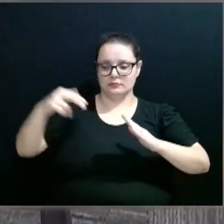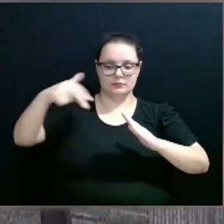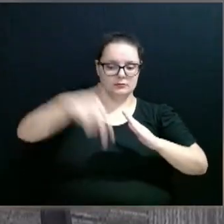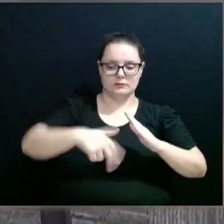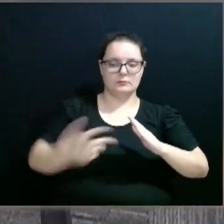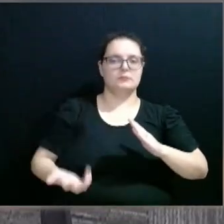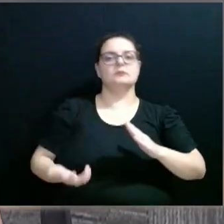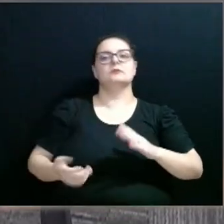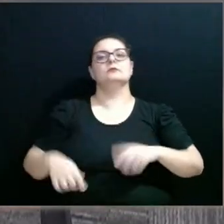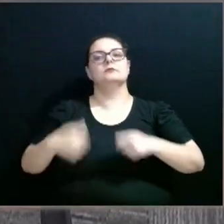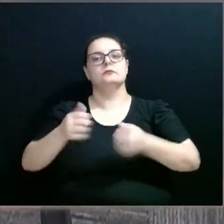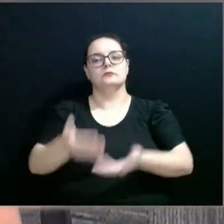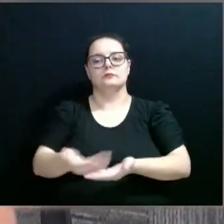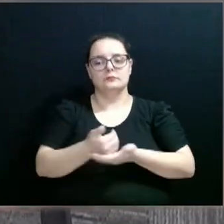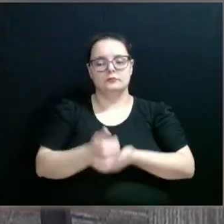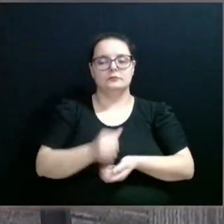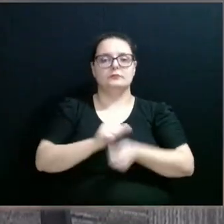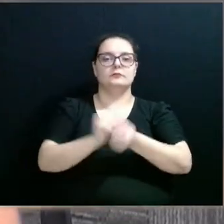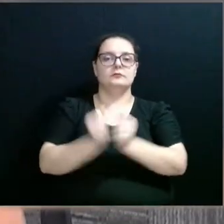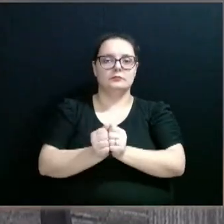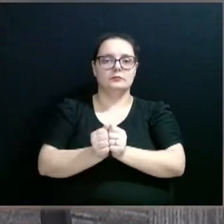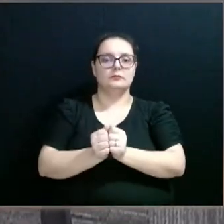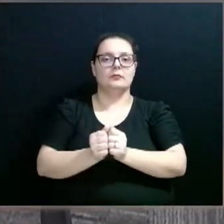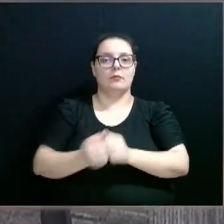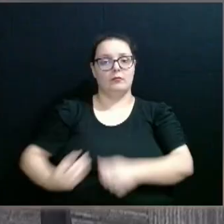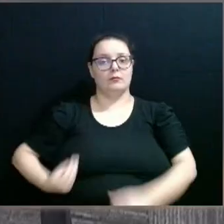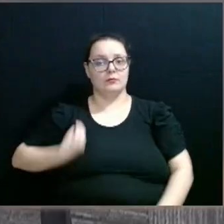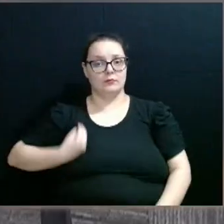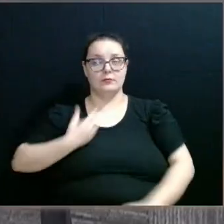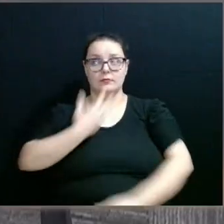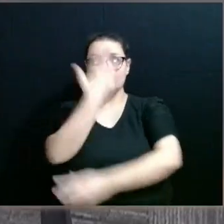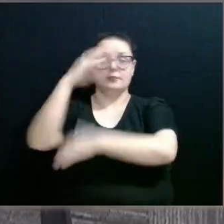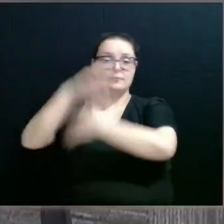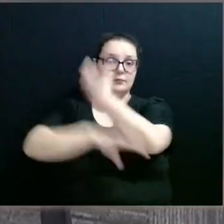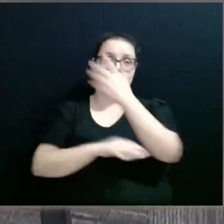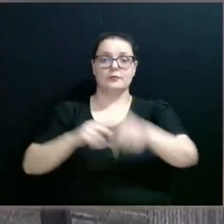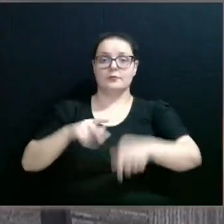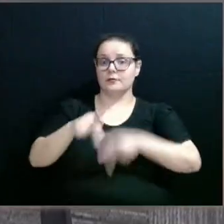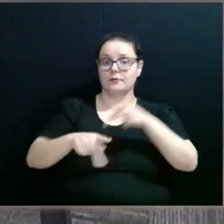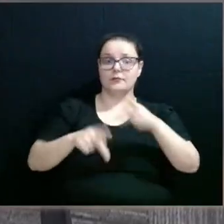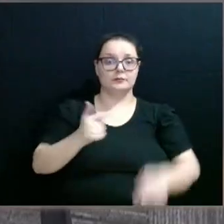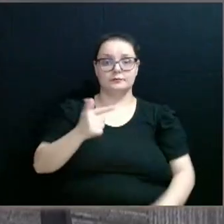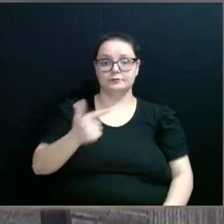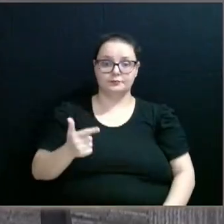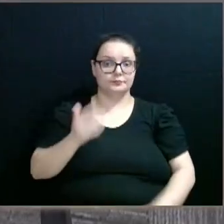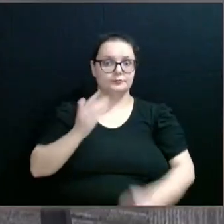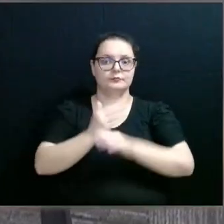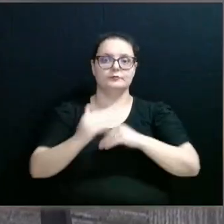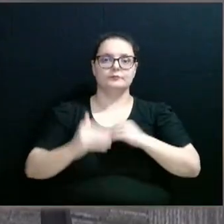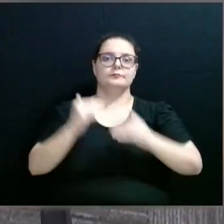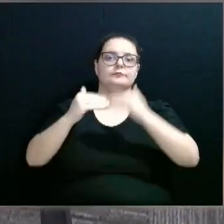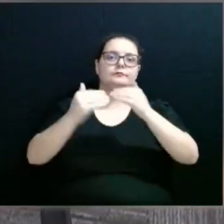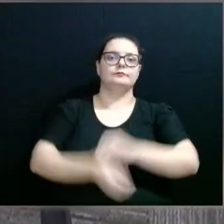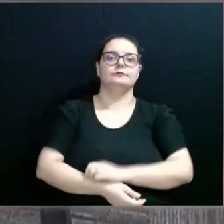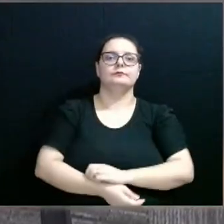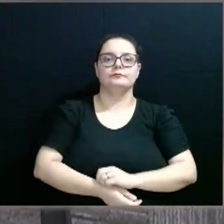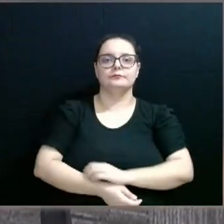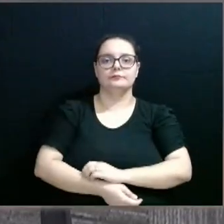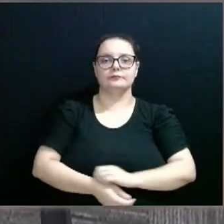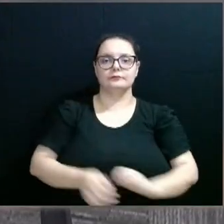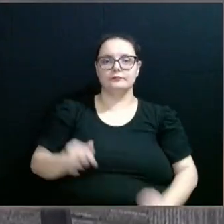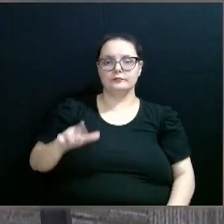voltar para a vida silvestre, e a população não encontra os caminhos de desenvolver esse fluxo. E muitas vezes